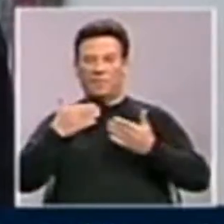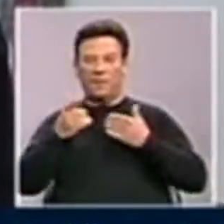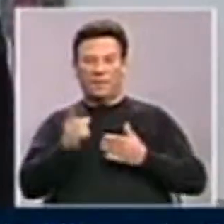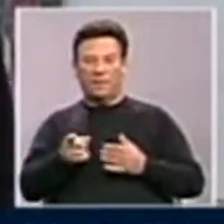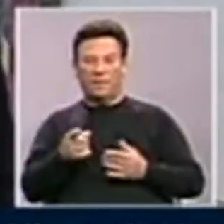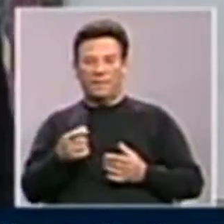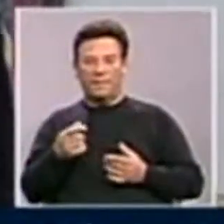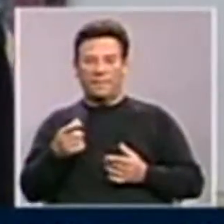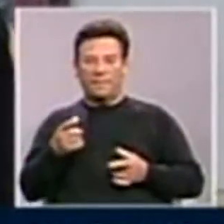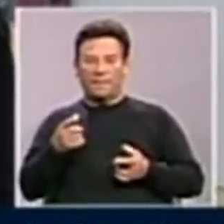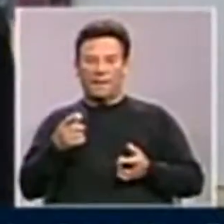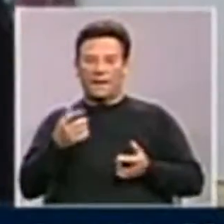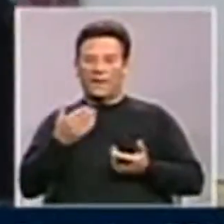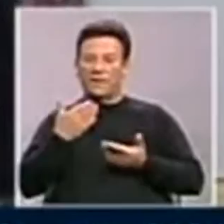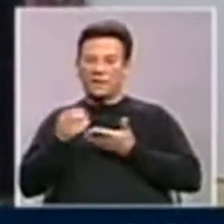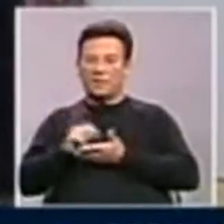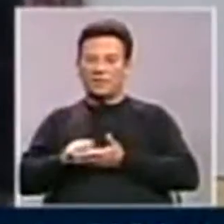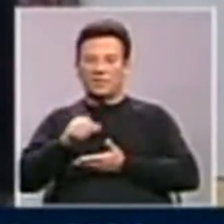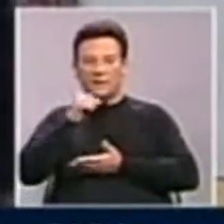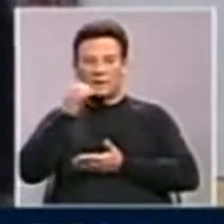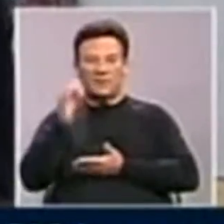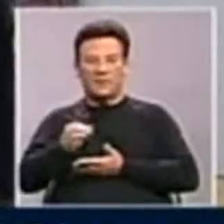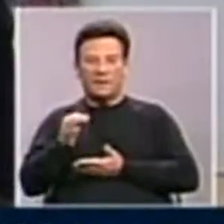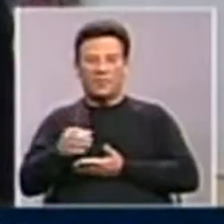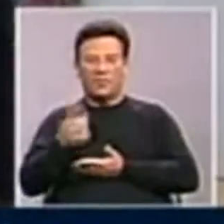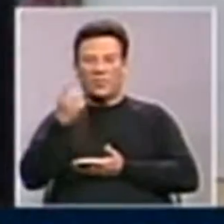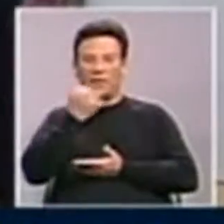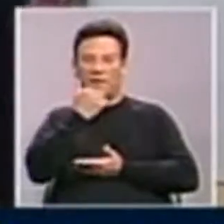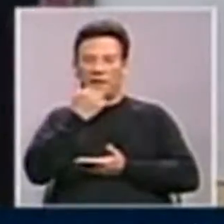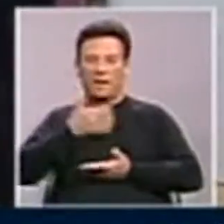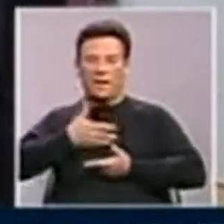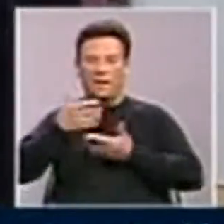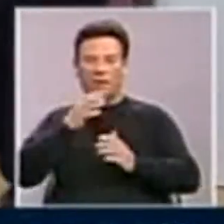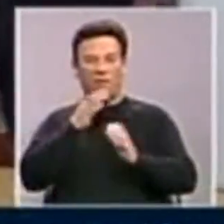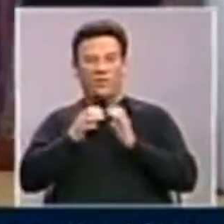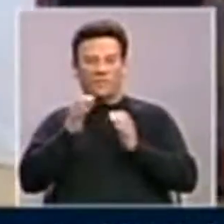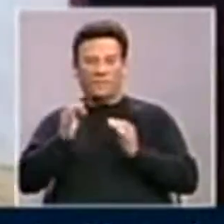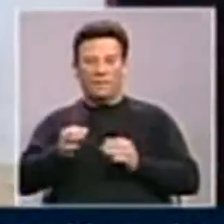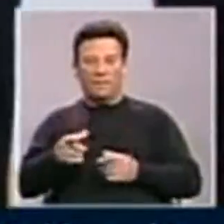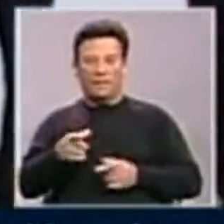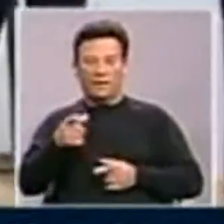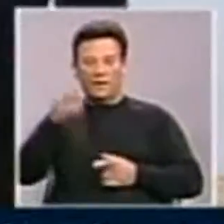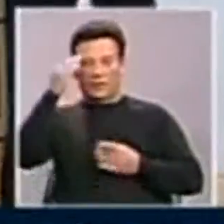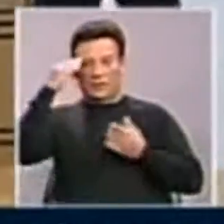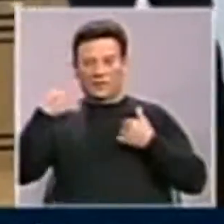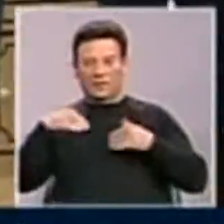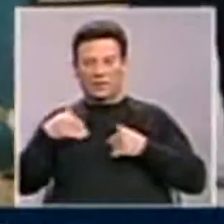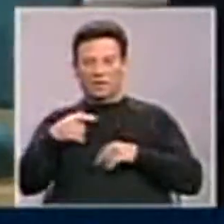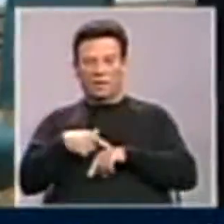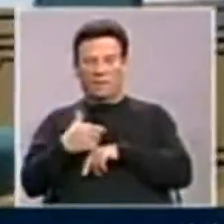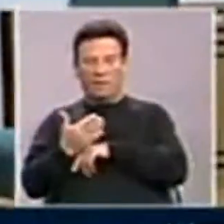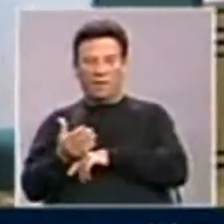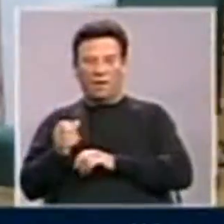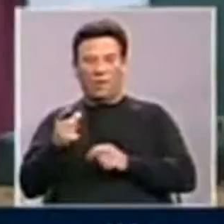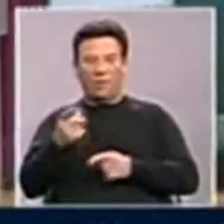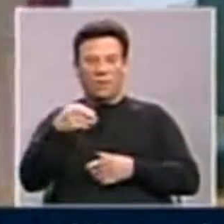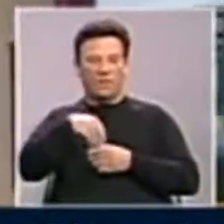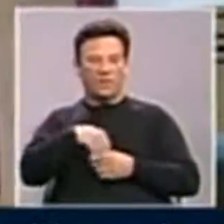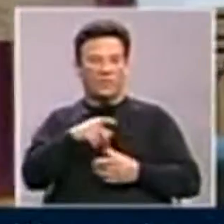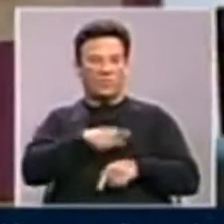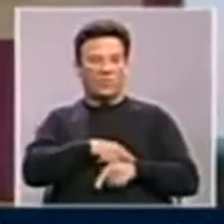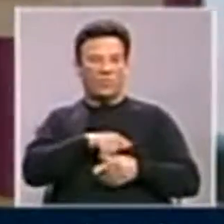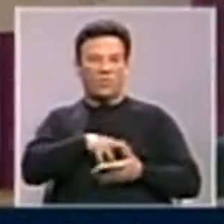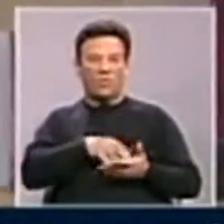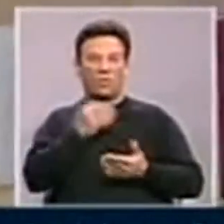palco, as peças são sempre uma alegria, um convívio. Eles ensaiam fora de horas ou dentro de horas? Como é que é